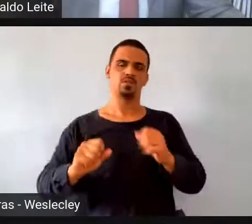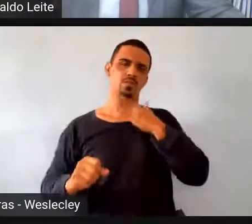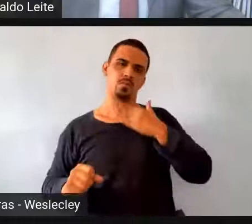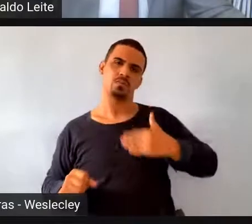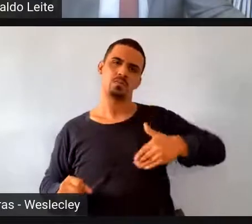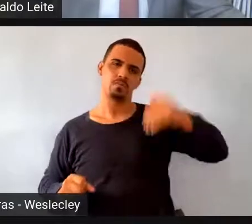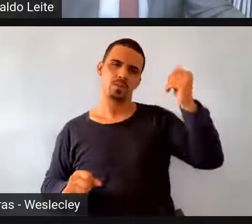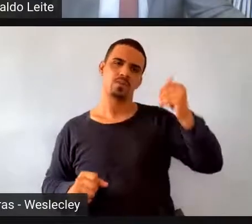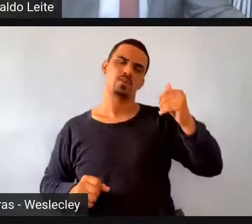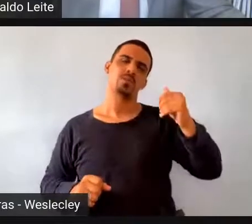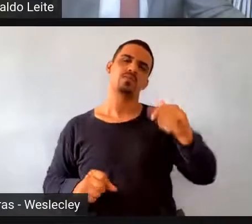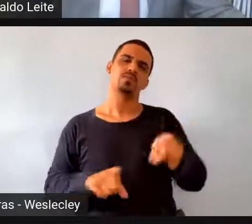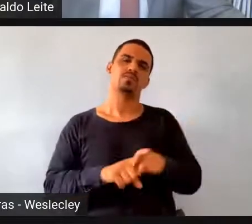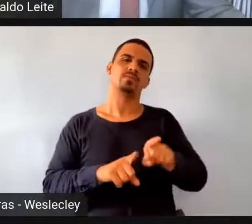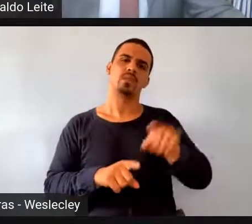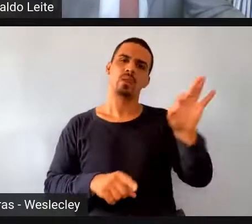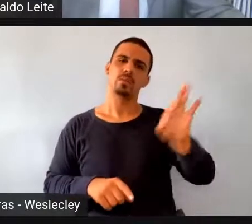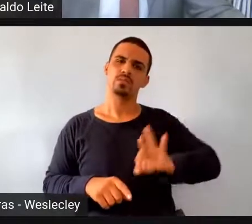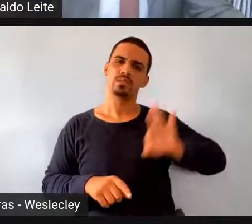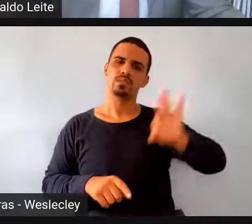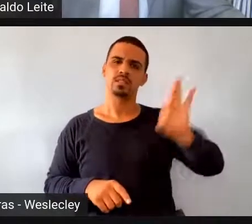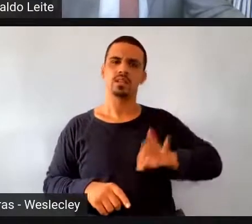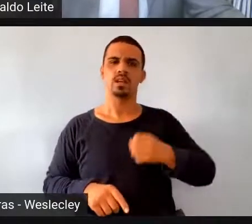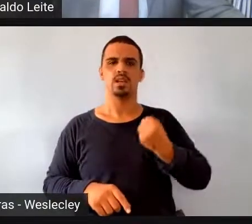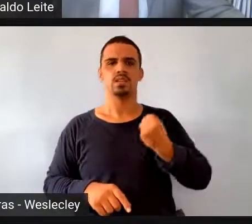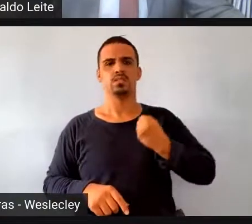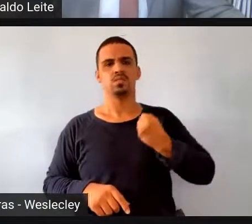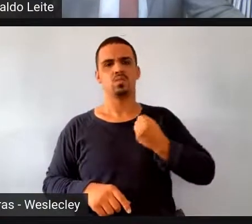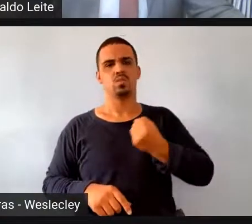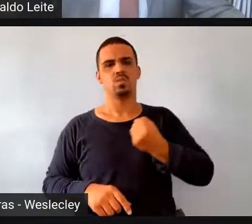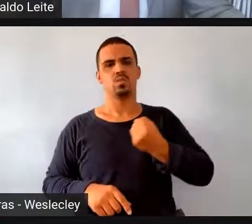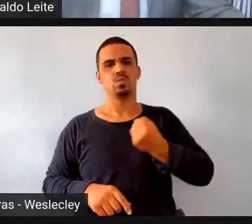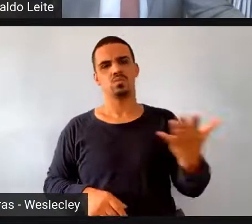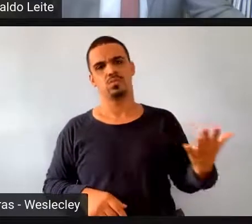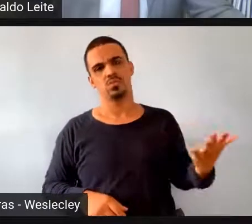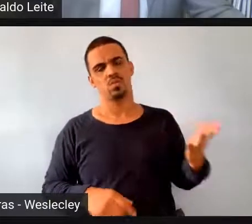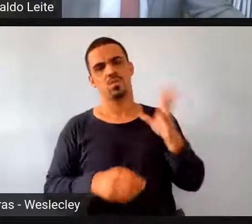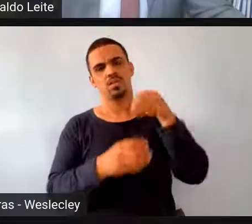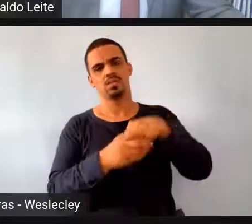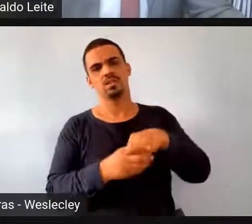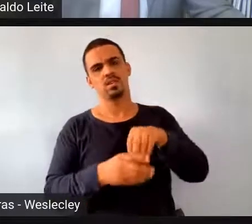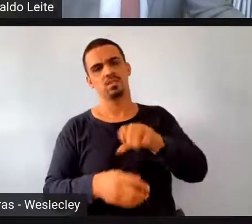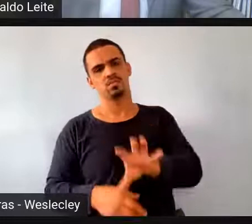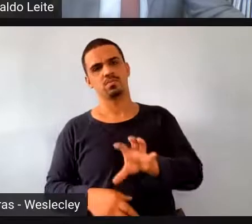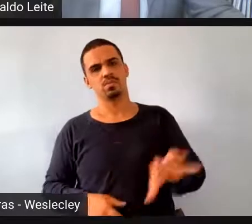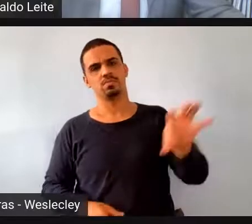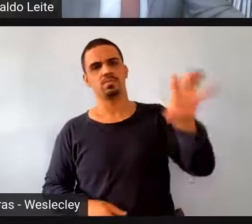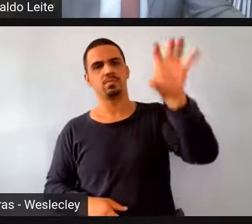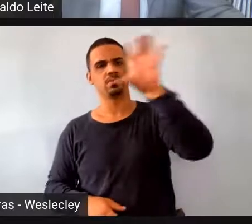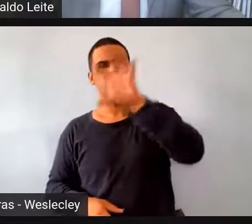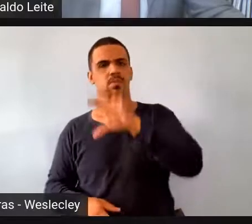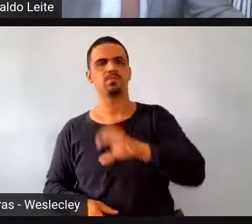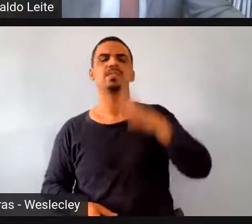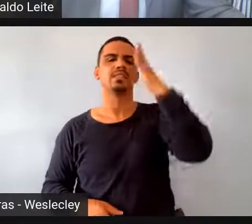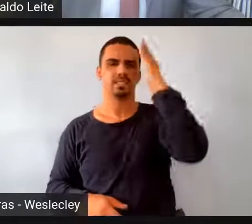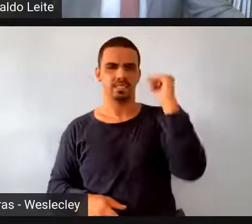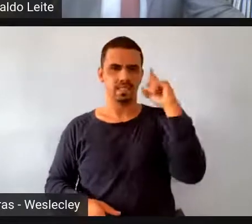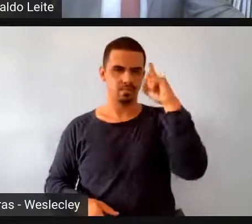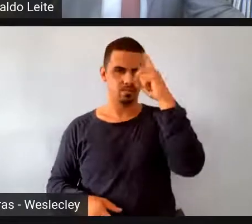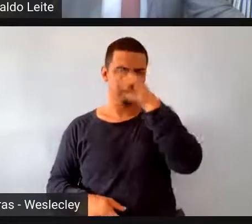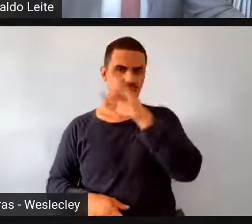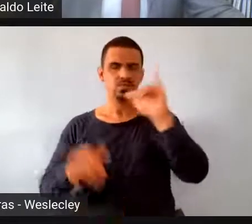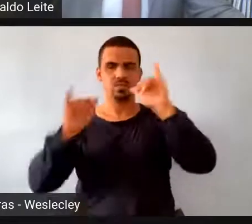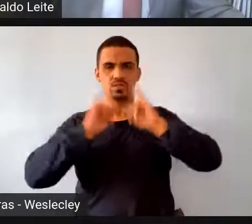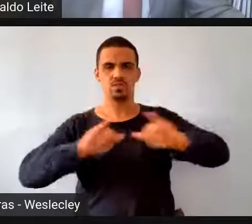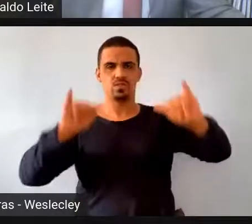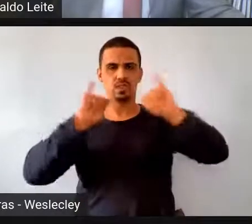abrangência mesmo do distrito, né, o número de pessoas, o território, né, a gente sabe como que é difícil fazer campanha no Brasil, viajando em